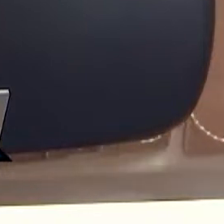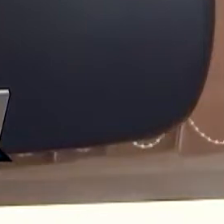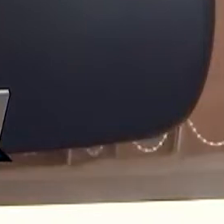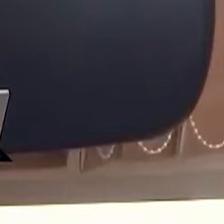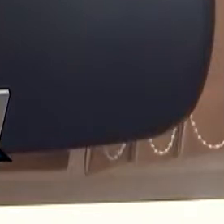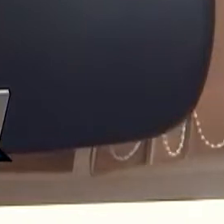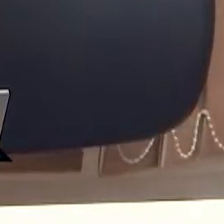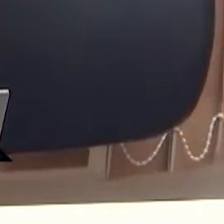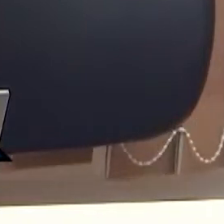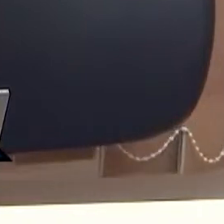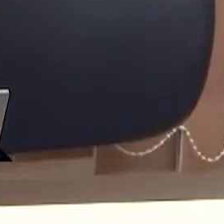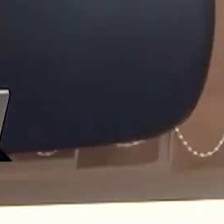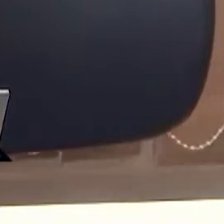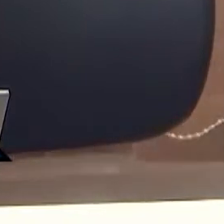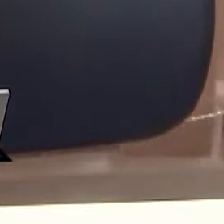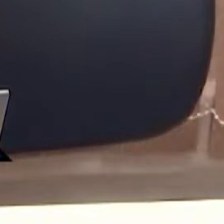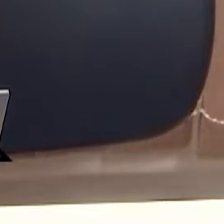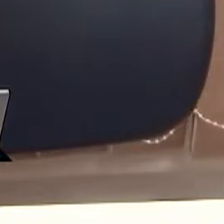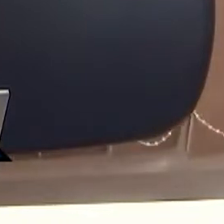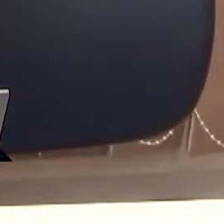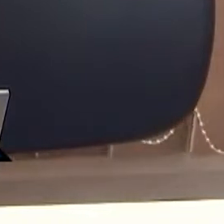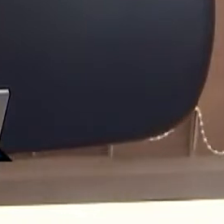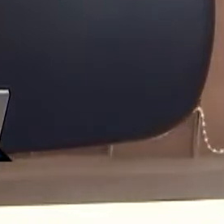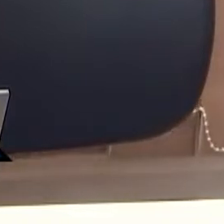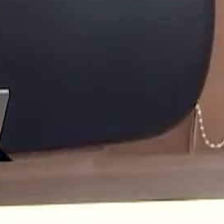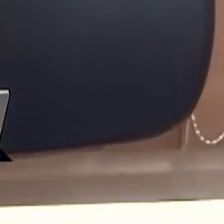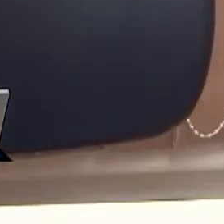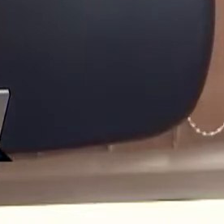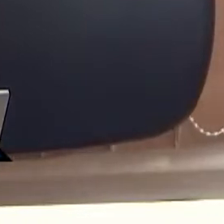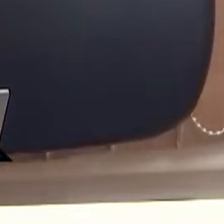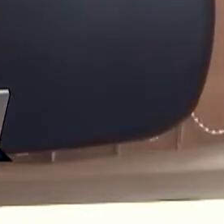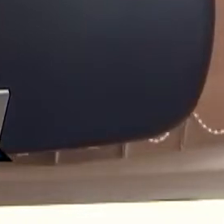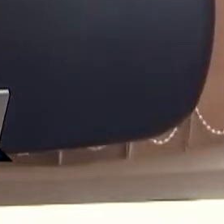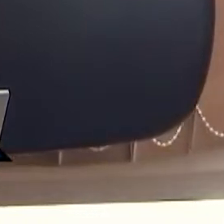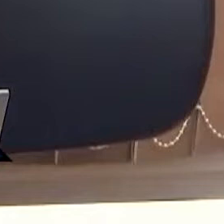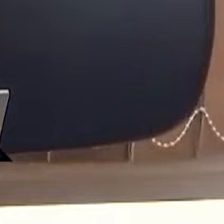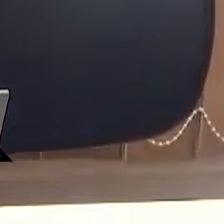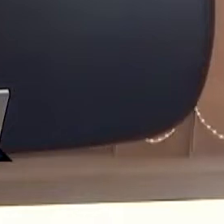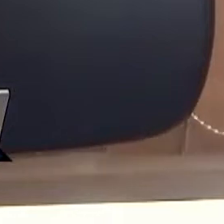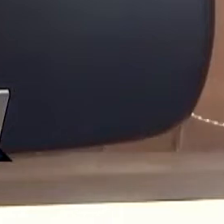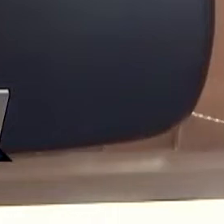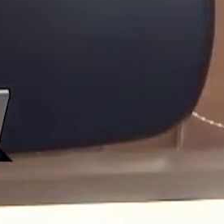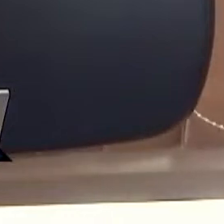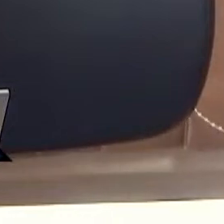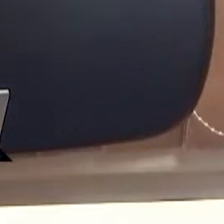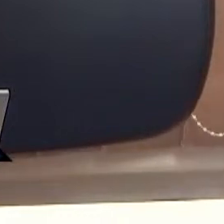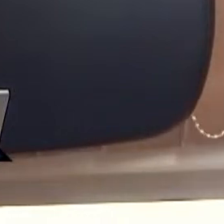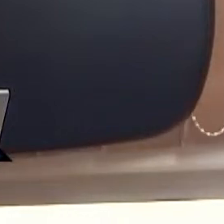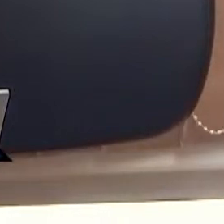nós estamos transmitindo pela TV Câmara, pelas redes sociais